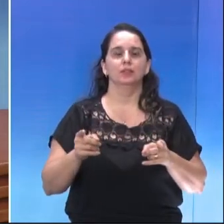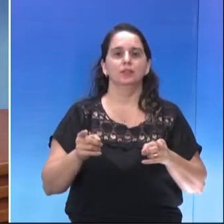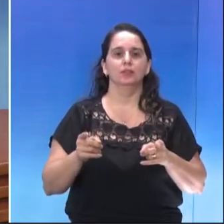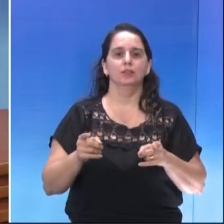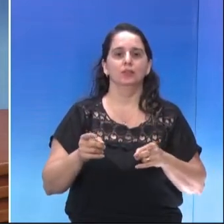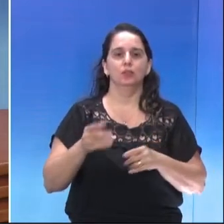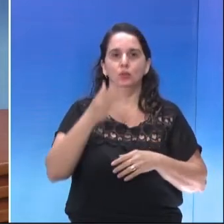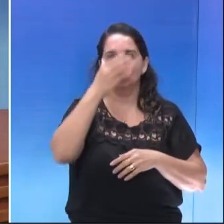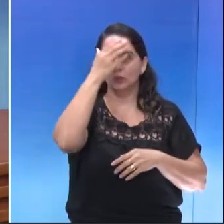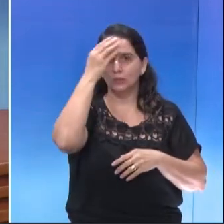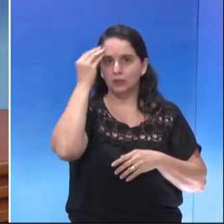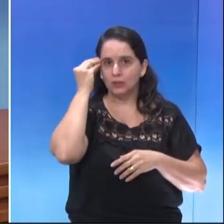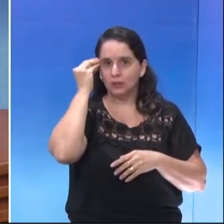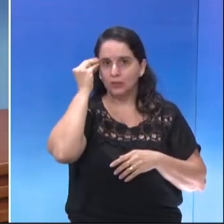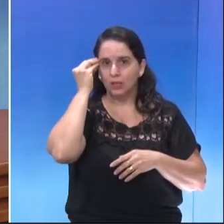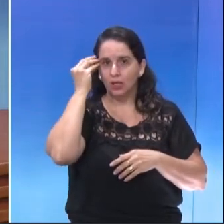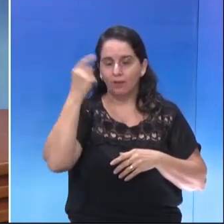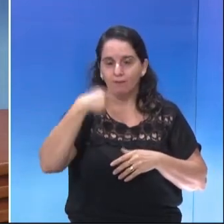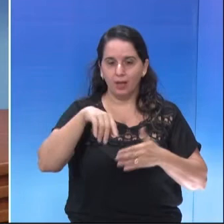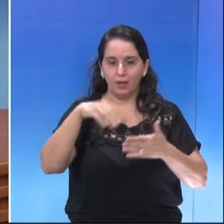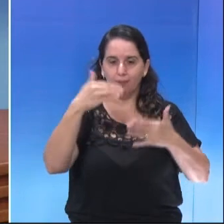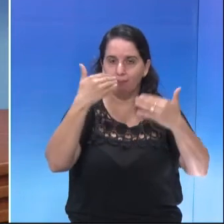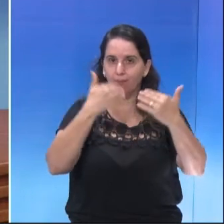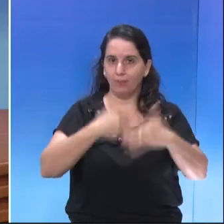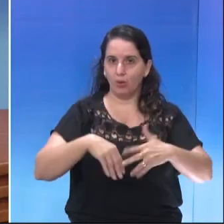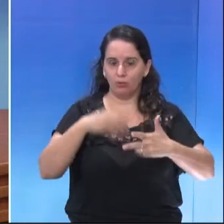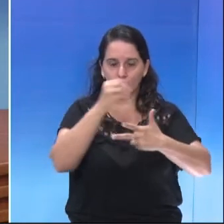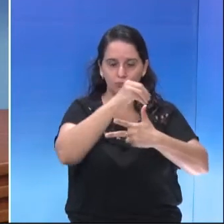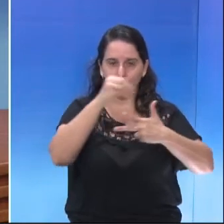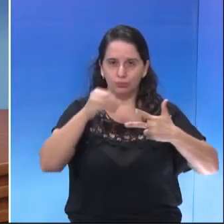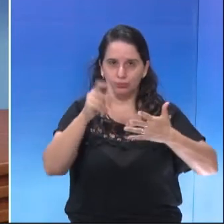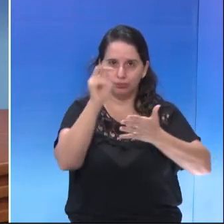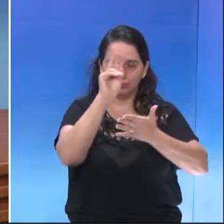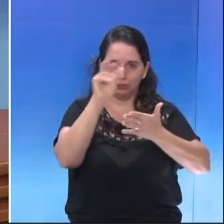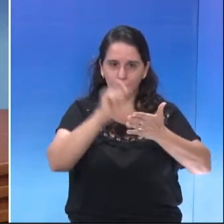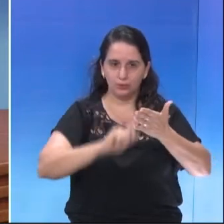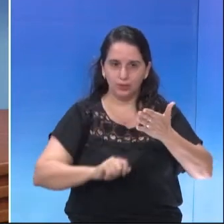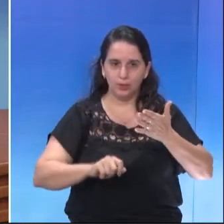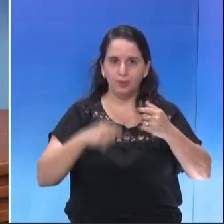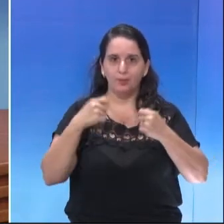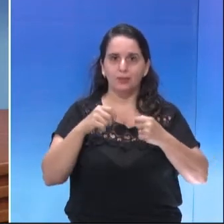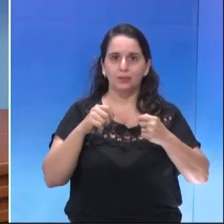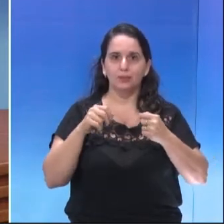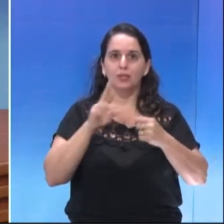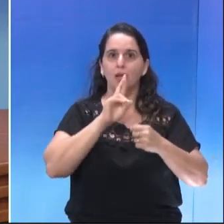não vá para a prova sem saber que na intervenção você precisa responder quem,